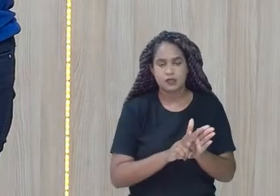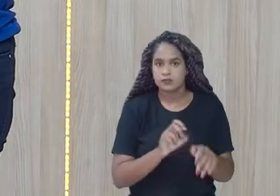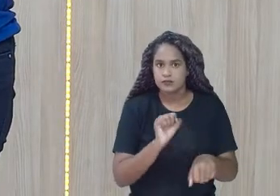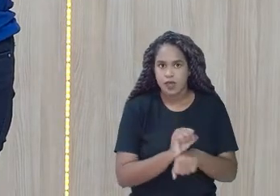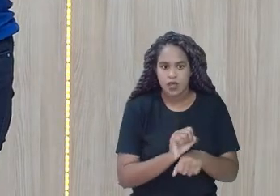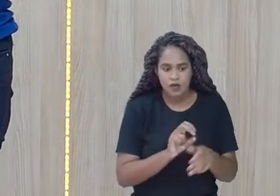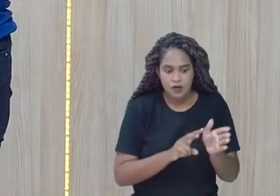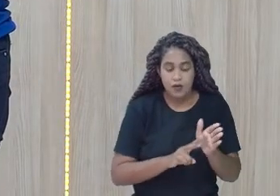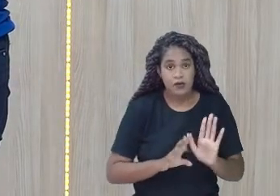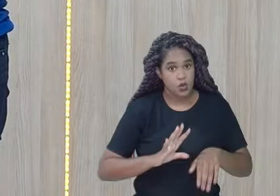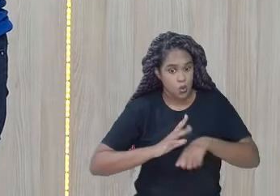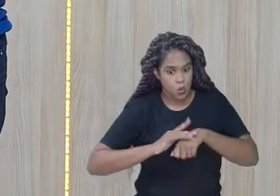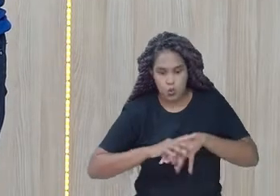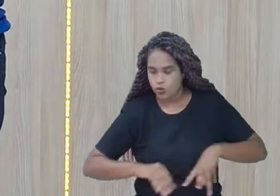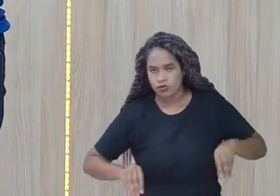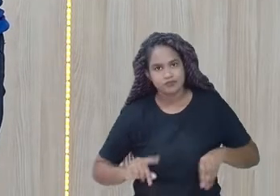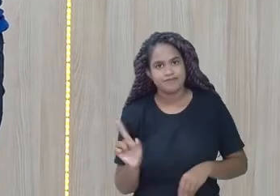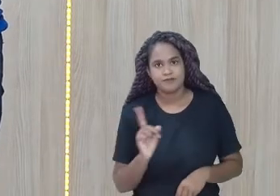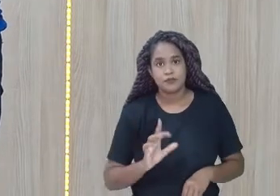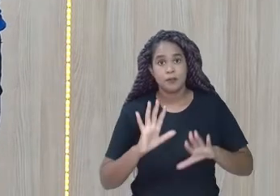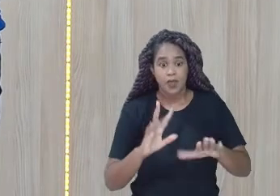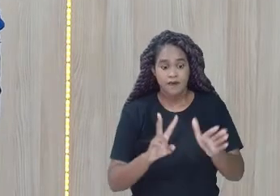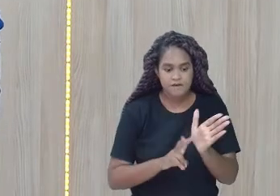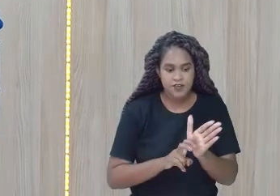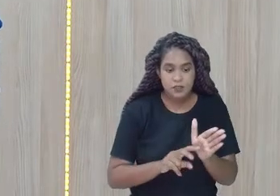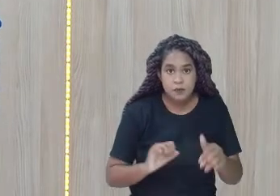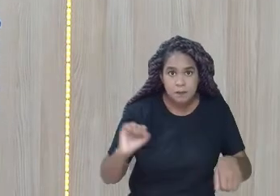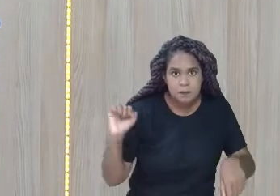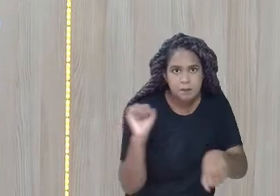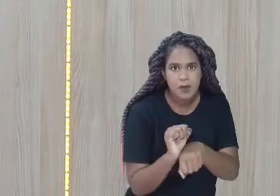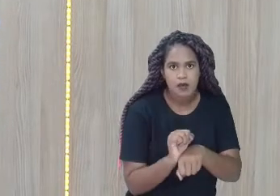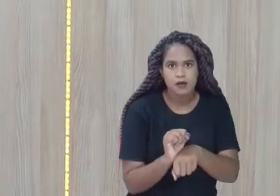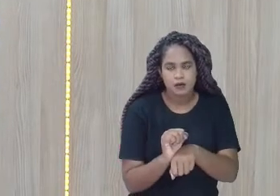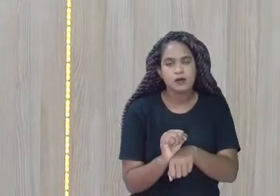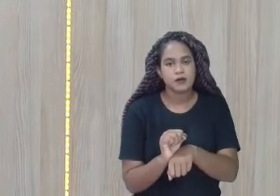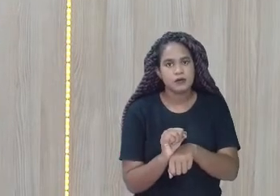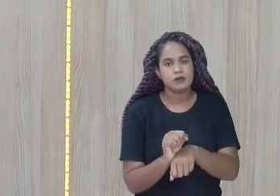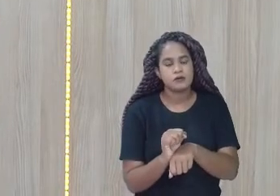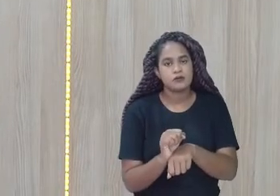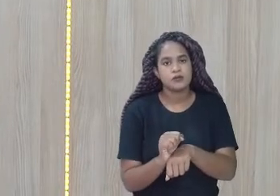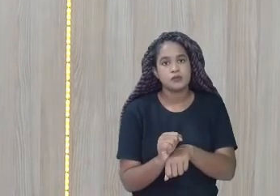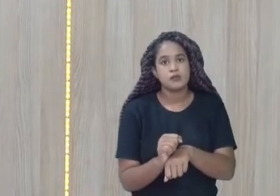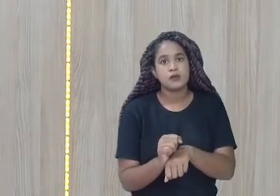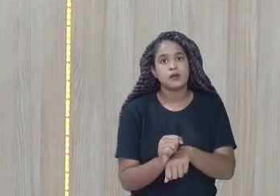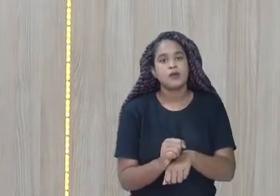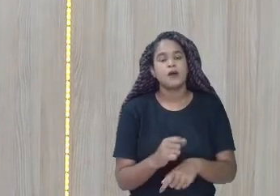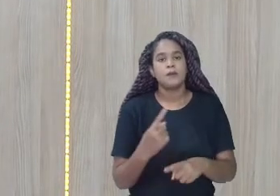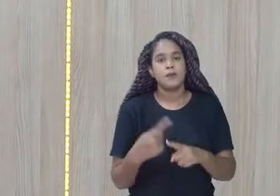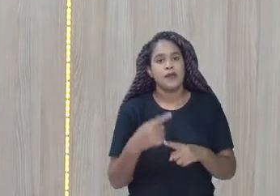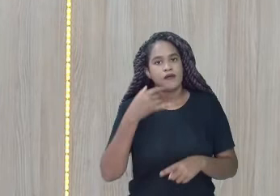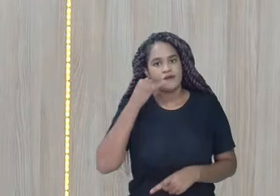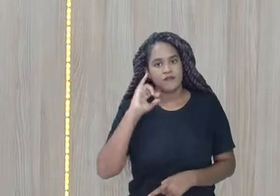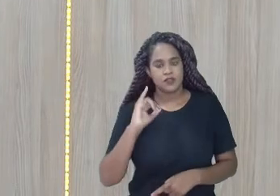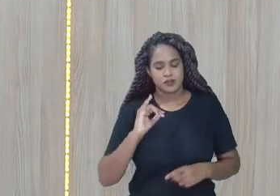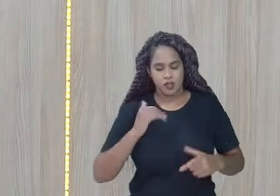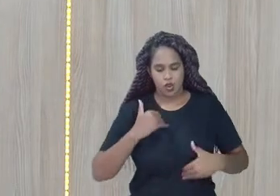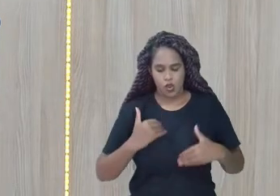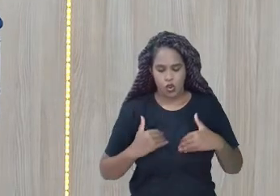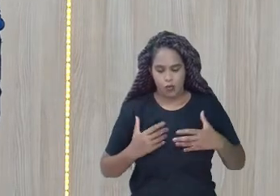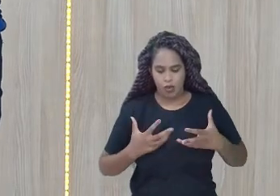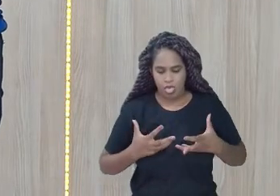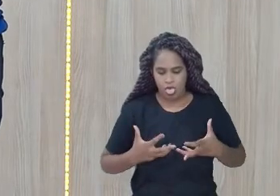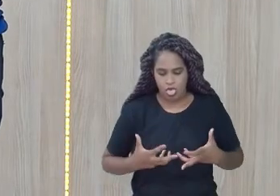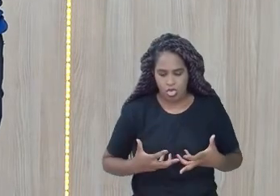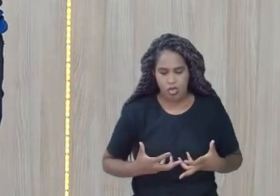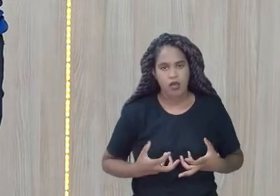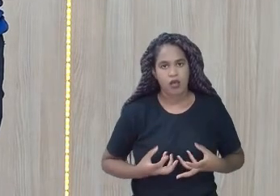não vai curar da doença, mas vai estacionar o vírus, fazendo com que ele não enfraqueça o nosso